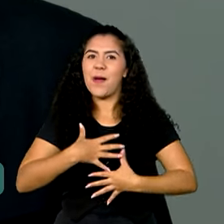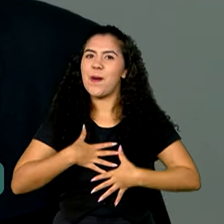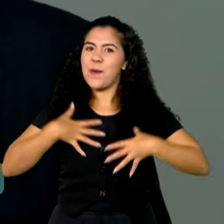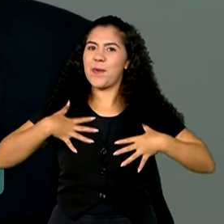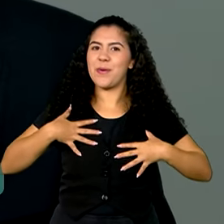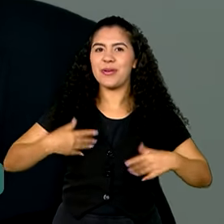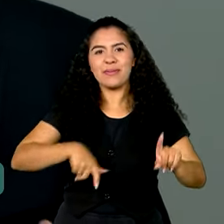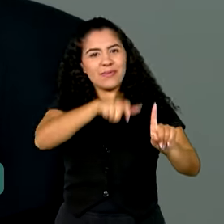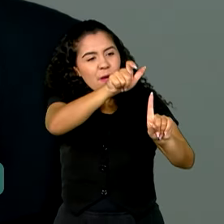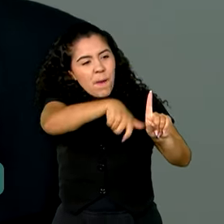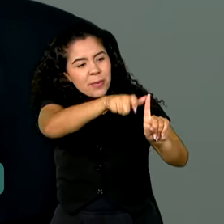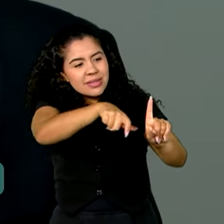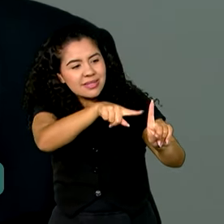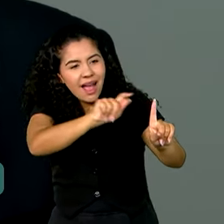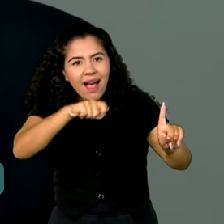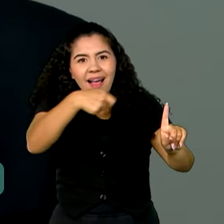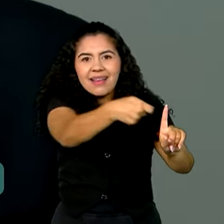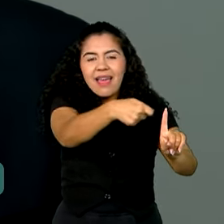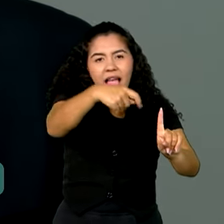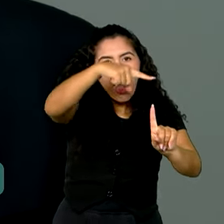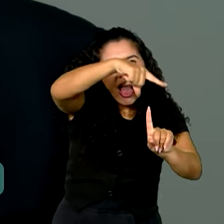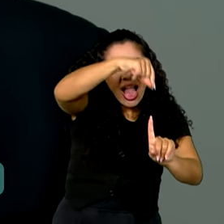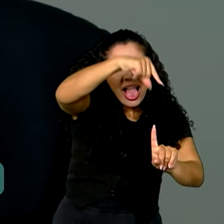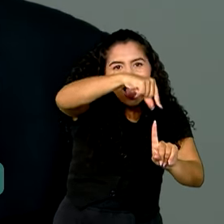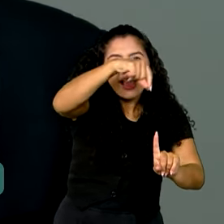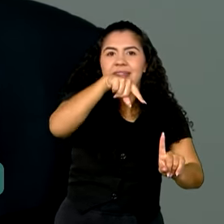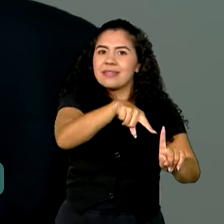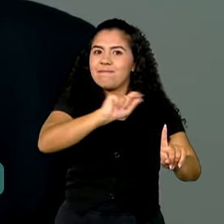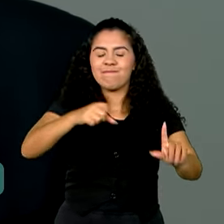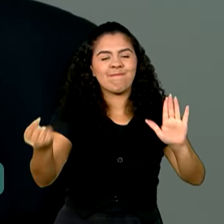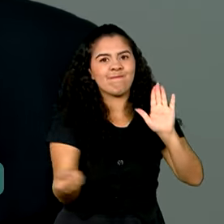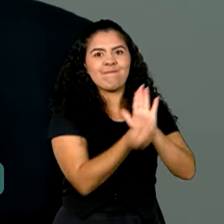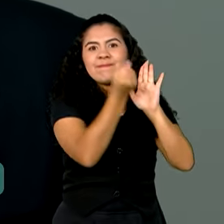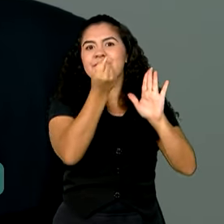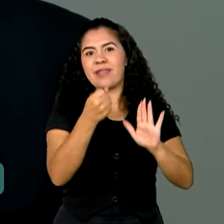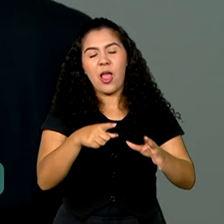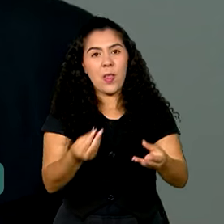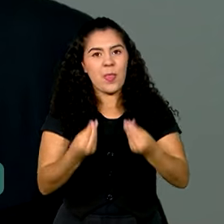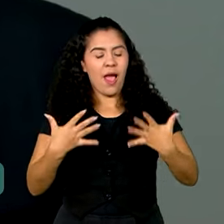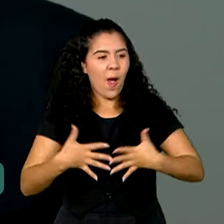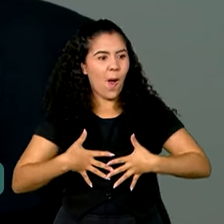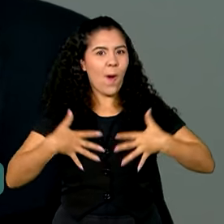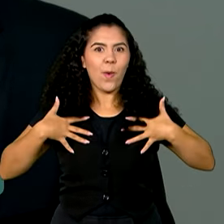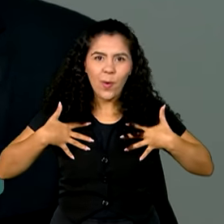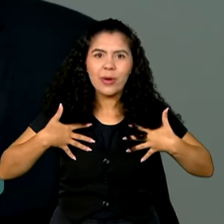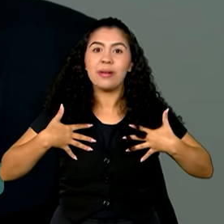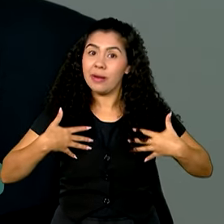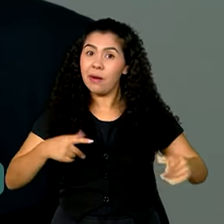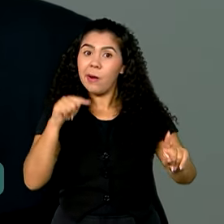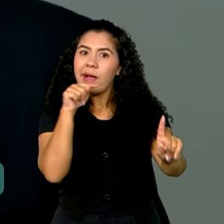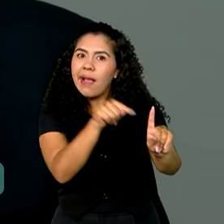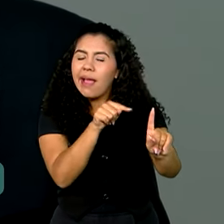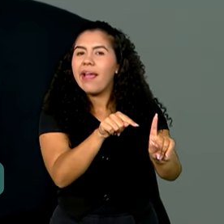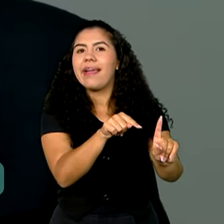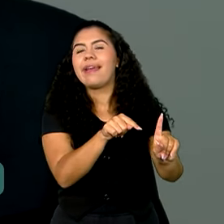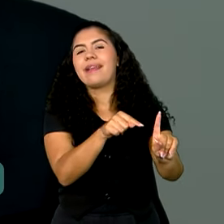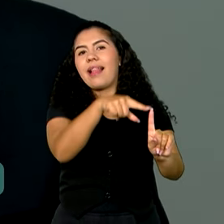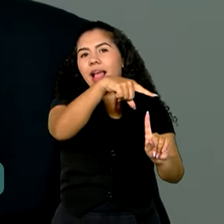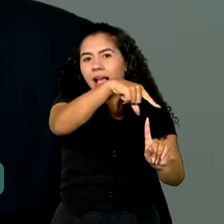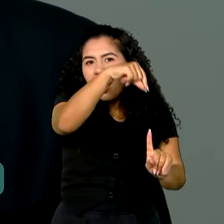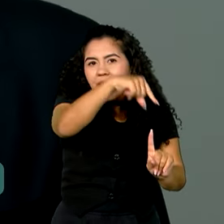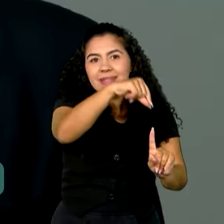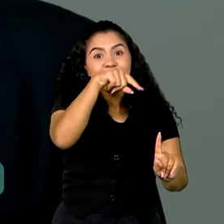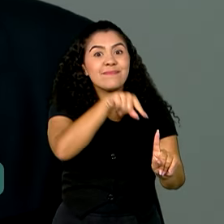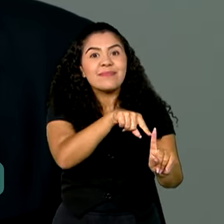né, que é um ícone, que é um símbolo do PNI e é um orgulho para todos. O Zé Gotinha, ele traz